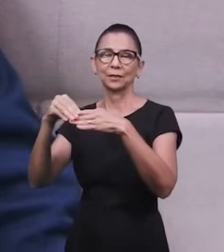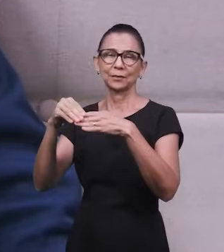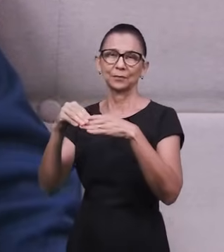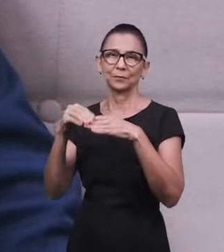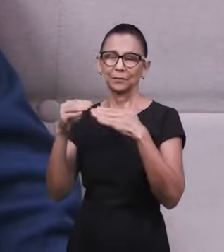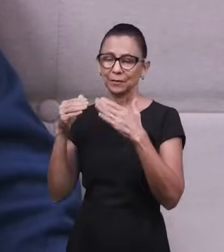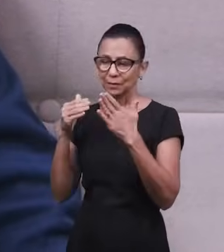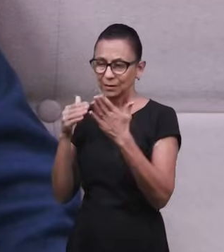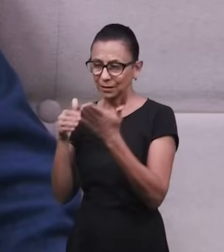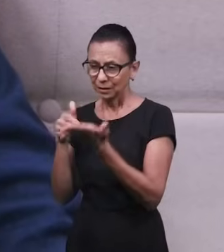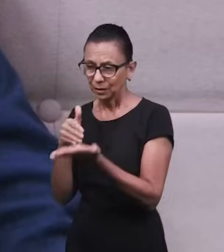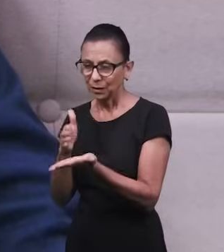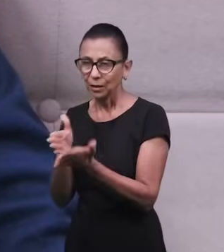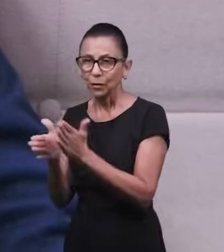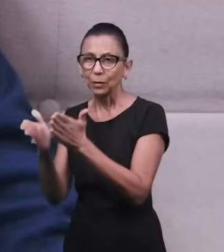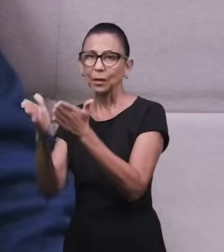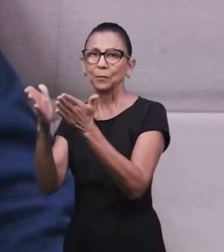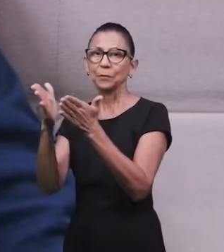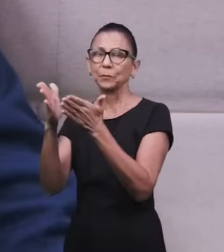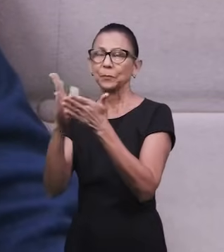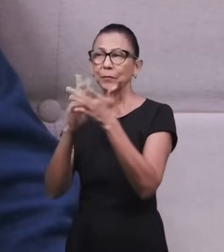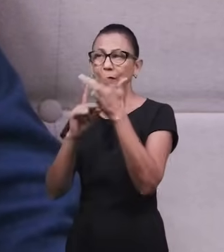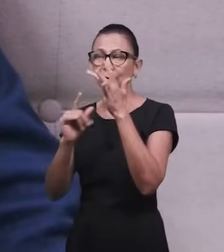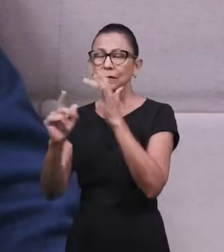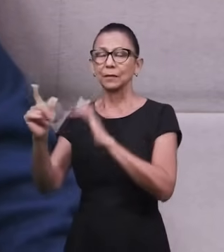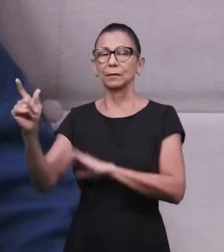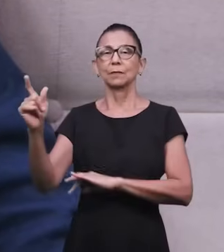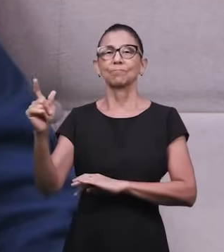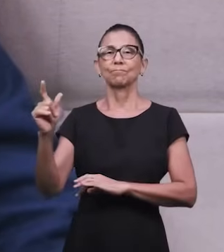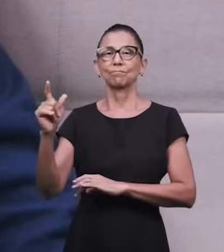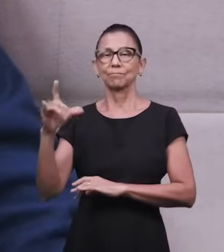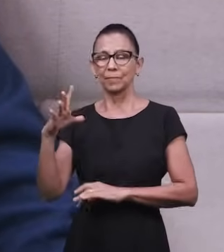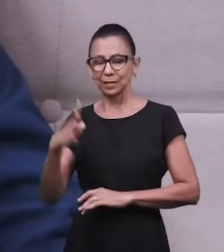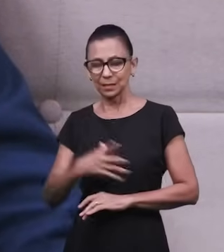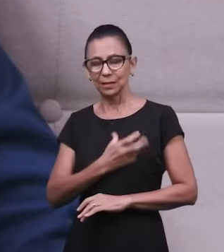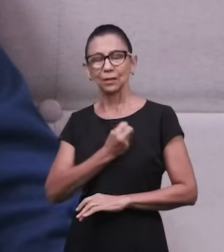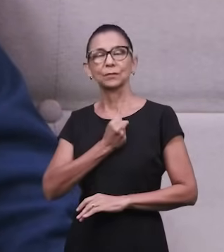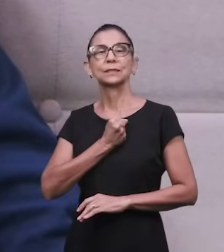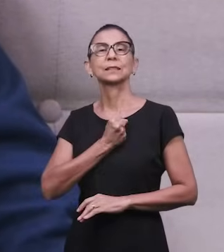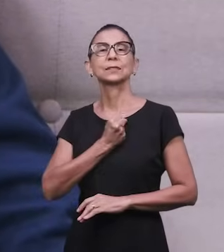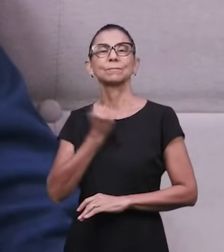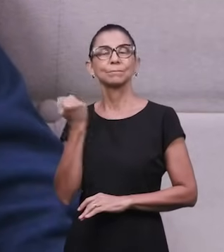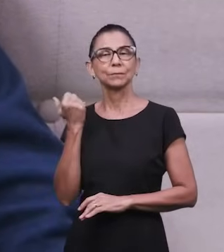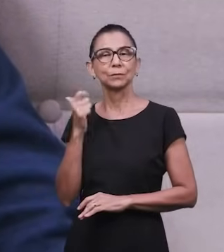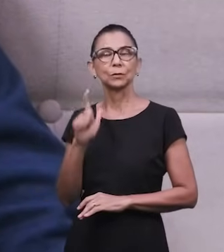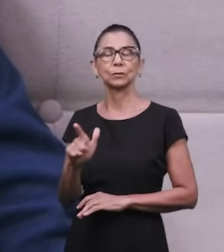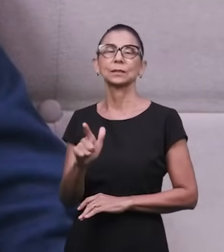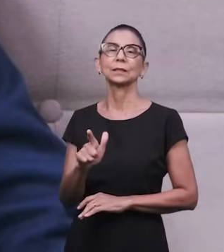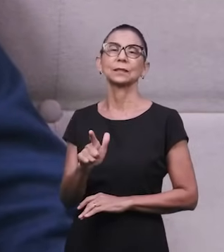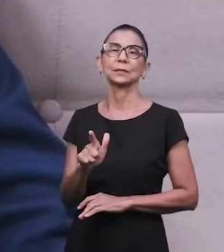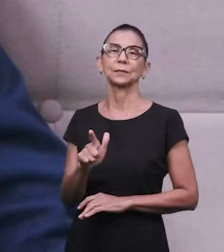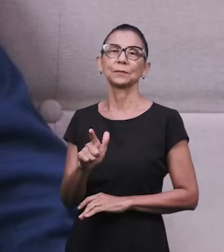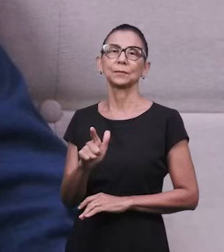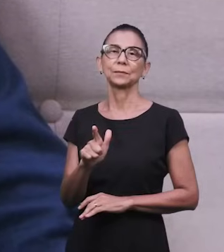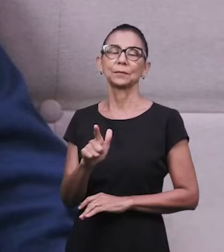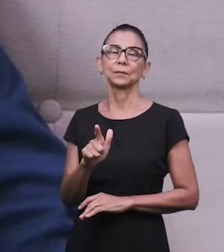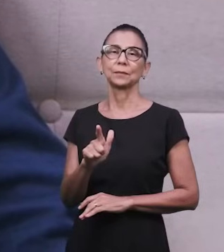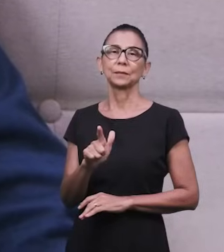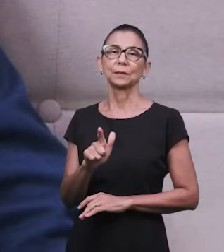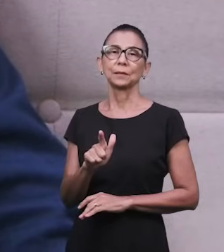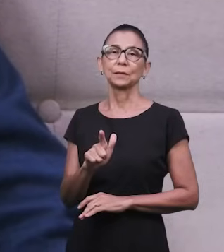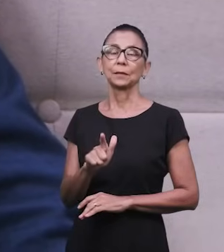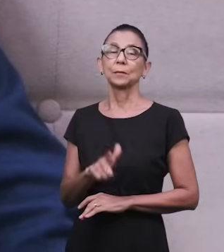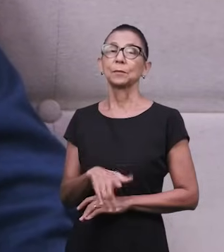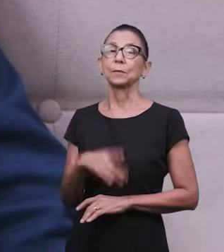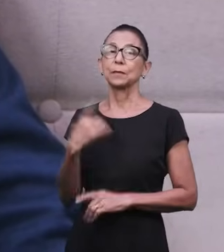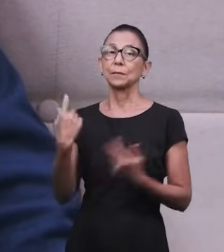ao preparo para o arrebatamento da igreja. Portanto, queridos, não há tempo